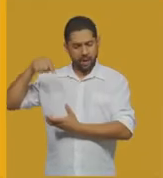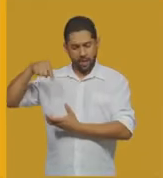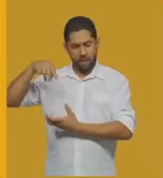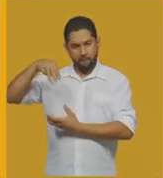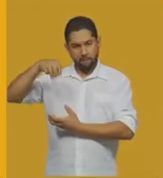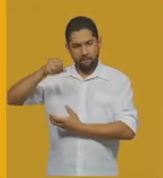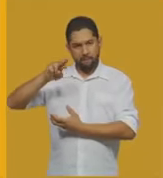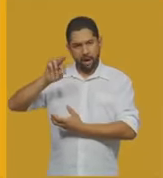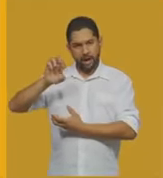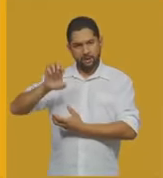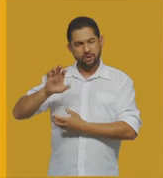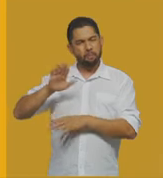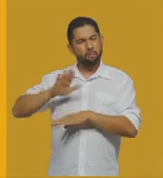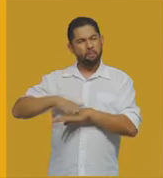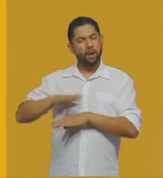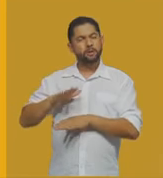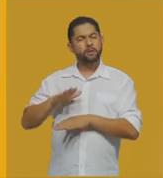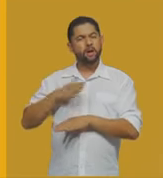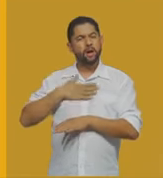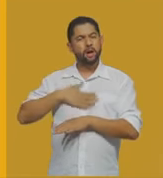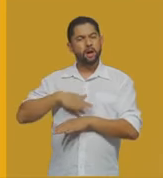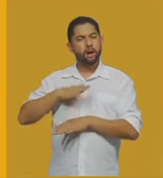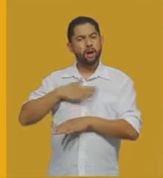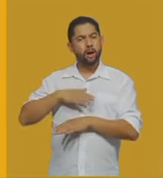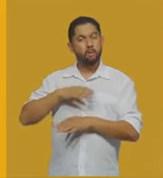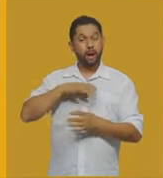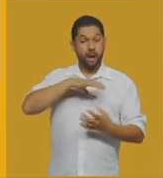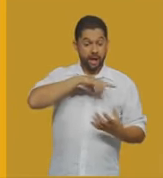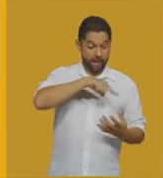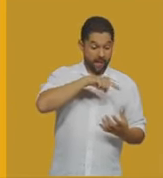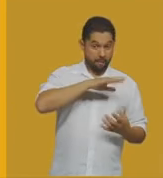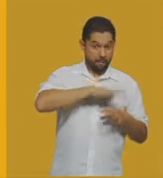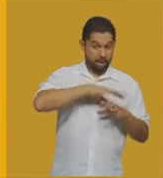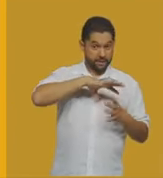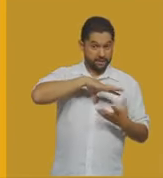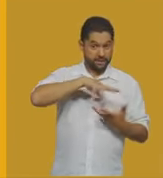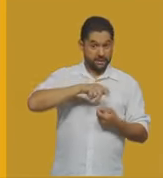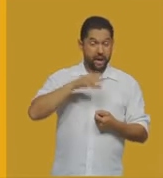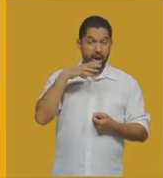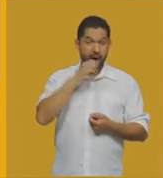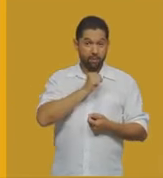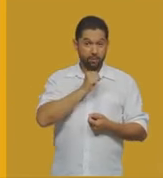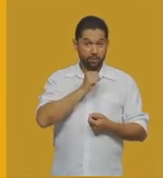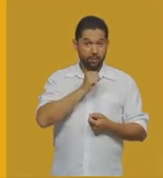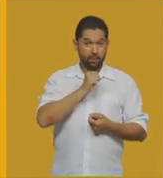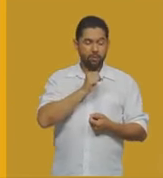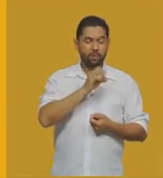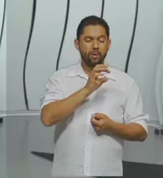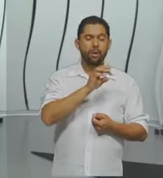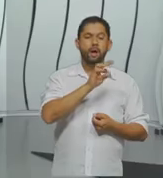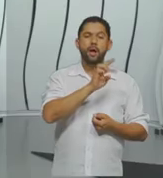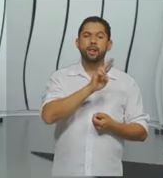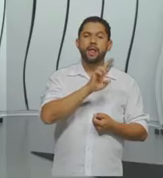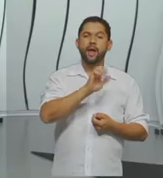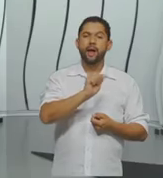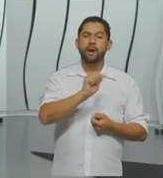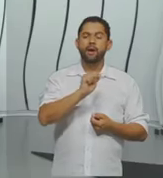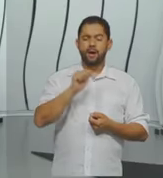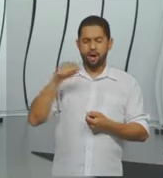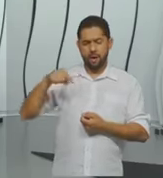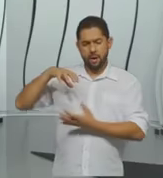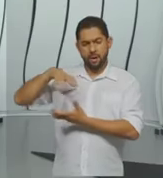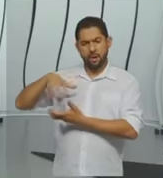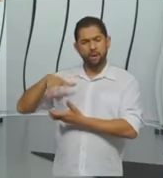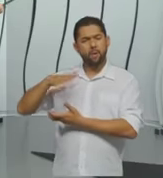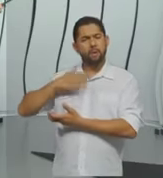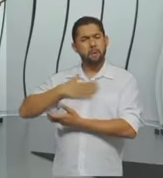vai acontecer? A Terra vai acabar ultrapassando Marte e Marte vai aparentar estar ficando para trás. Então o modelo de Copérnico tinha